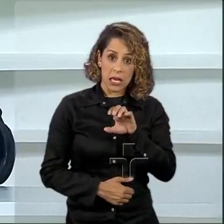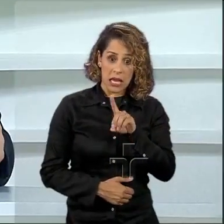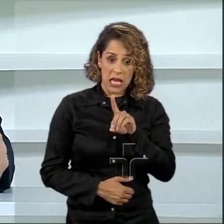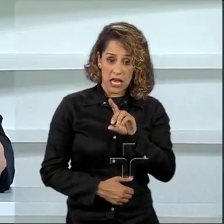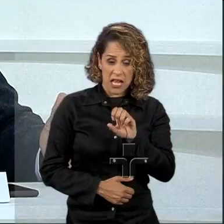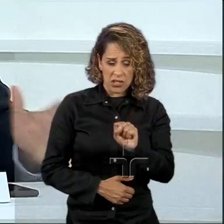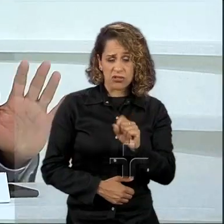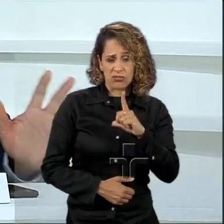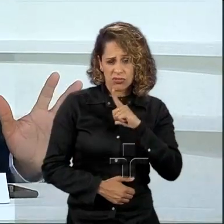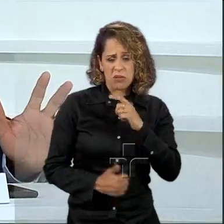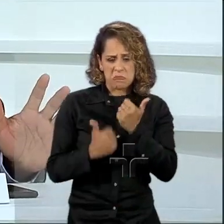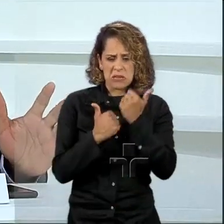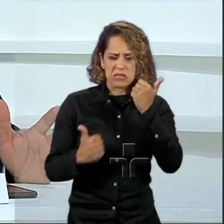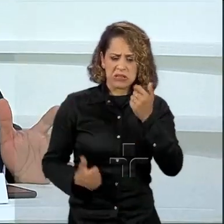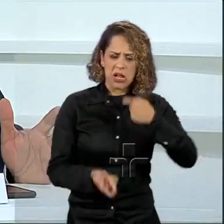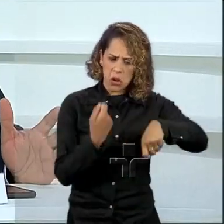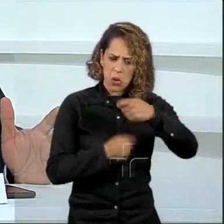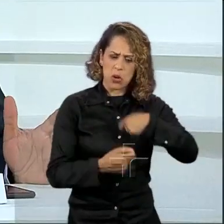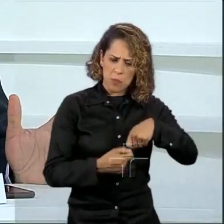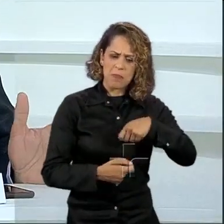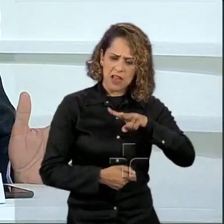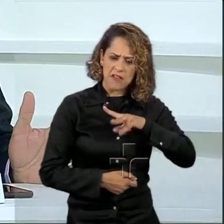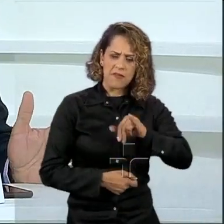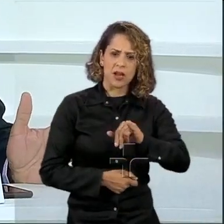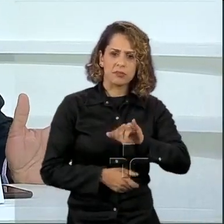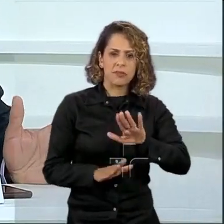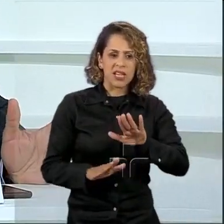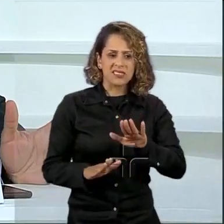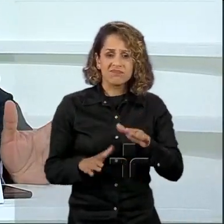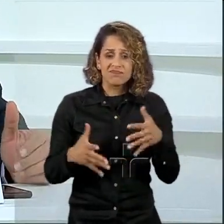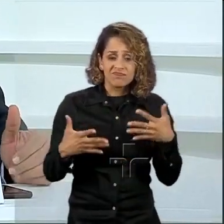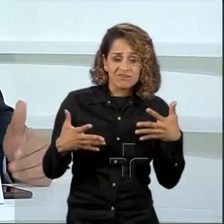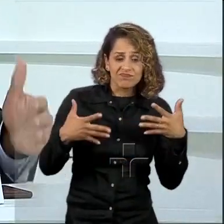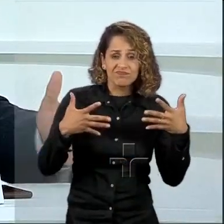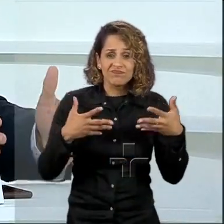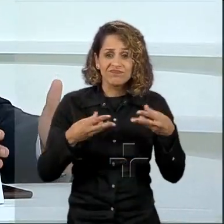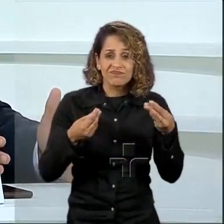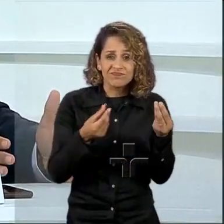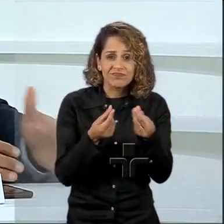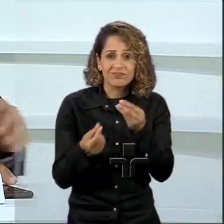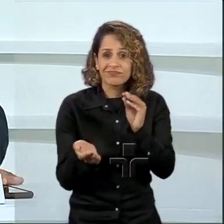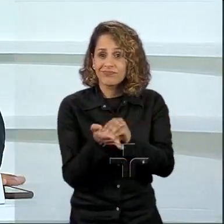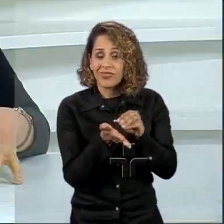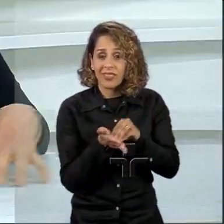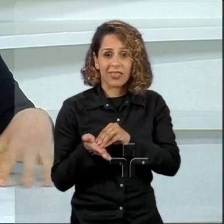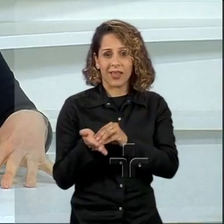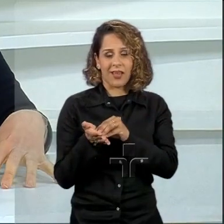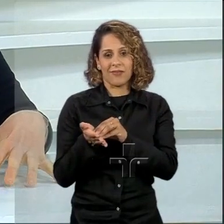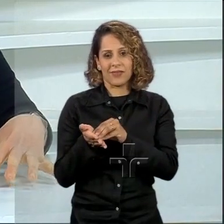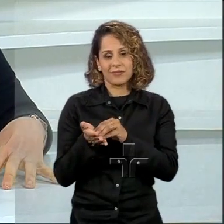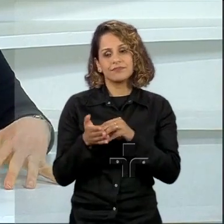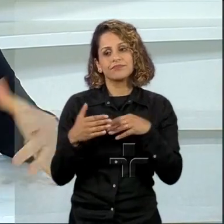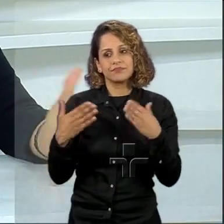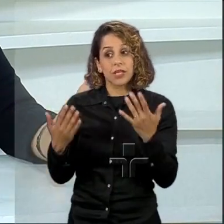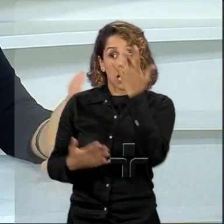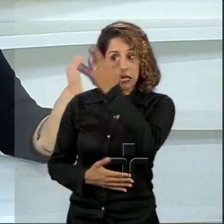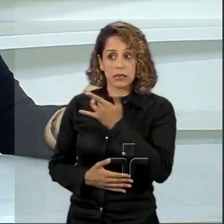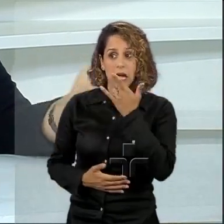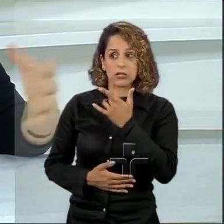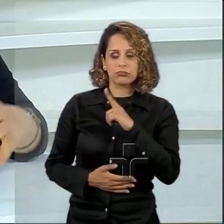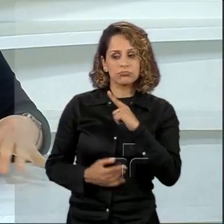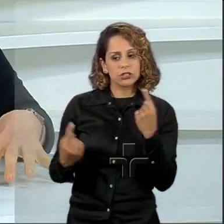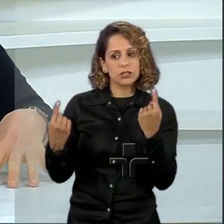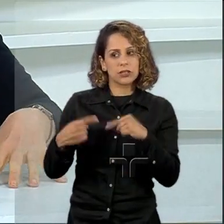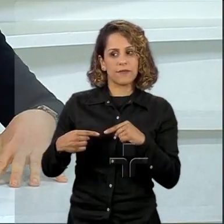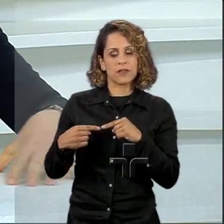muito empolgado, mas tanto pito que ele levou, Eu acho que mas estava ali do lado. Um desafio do Haddad, lembra